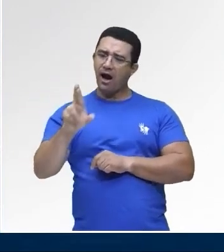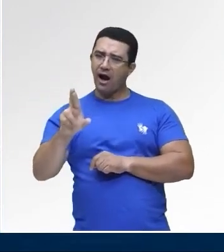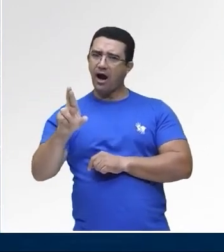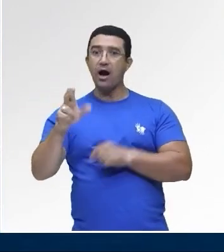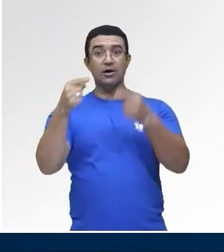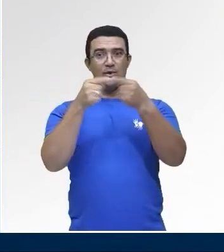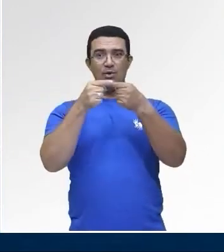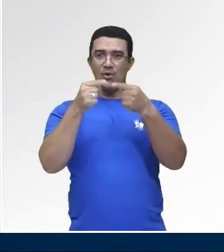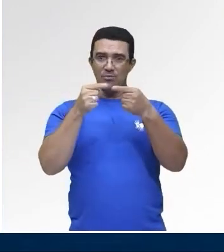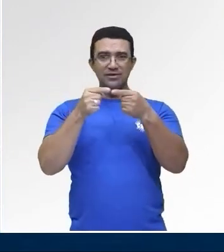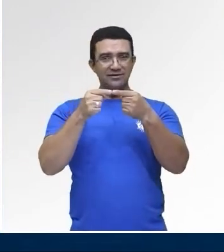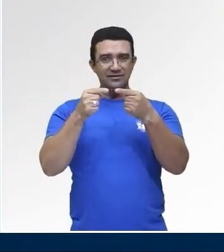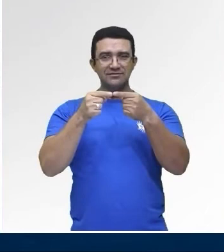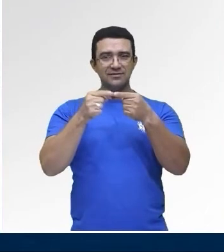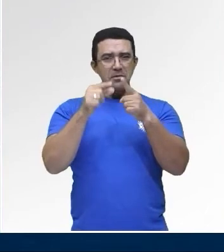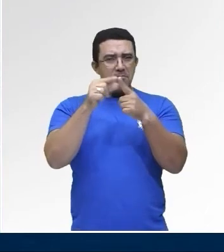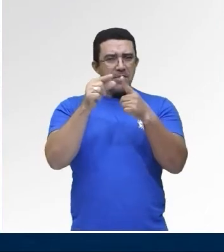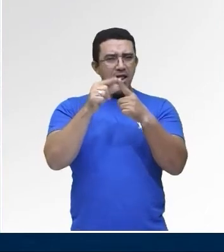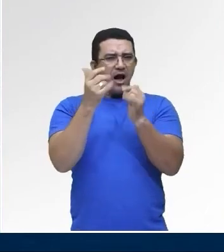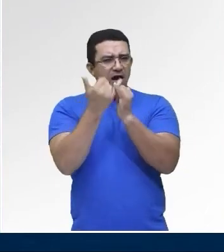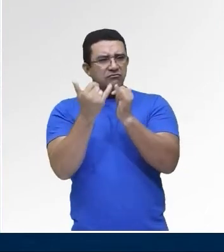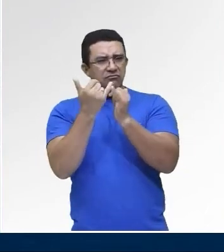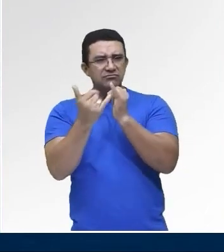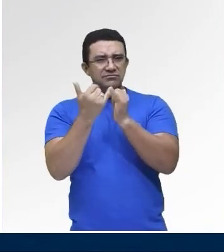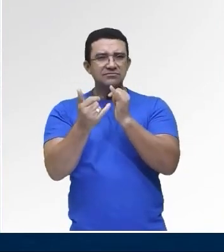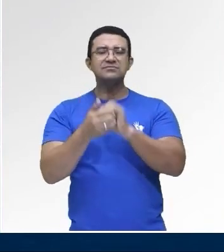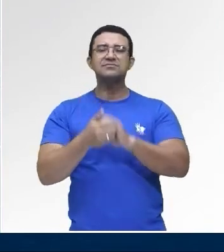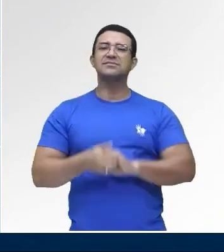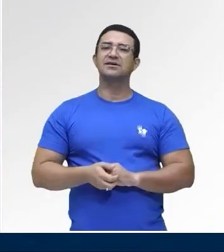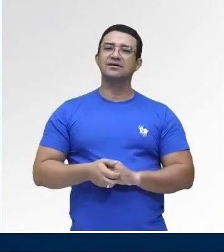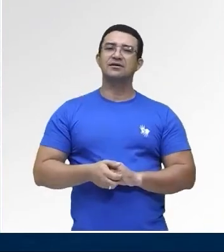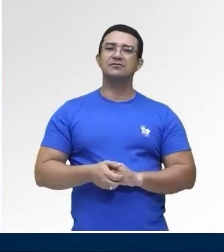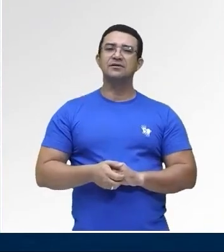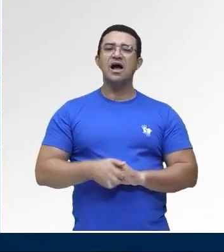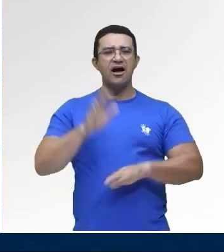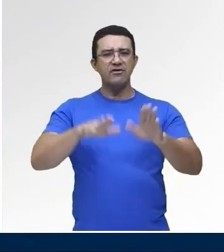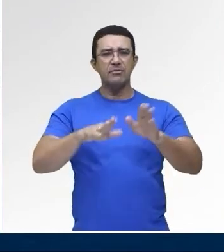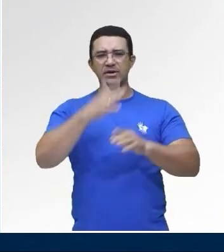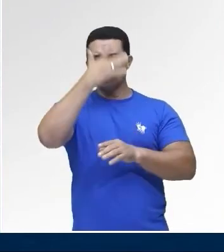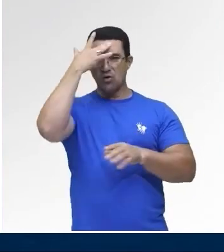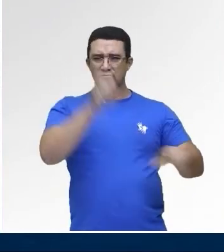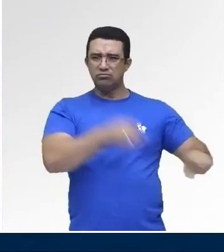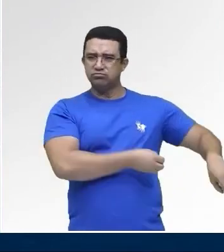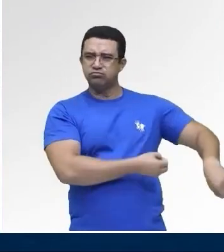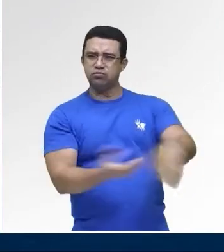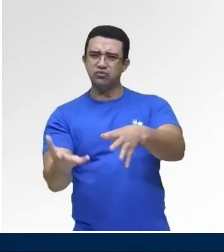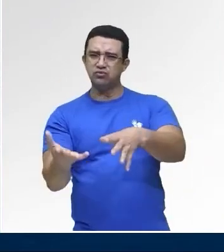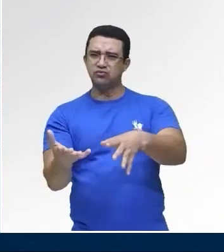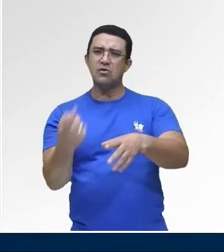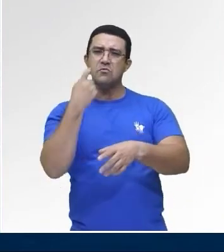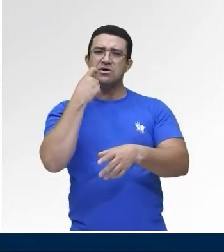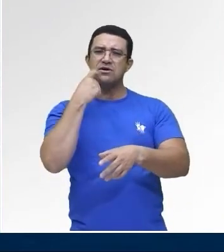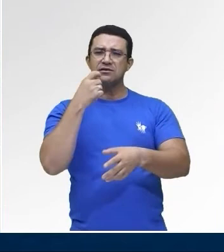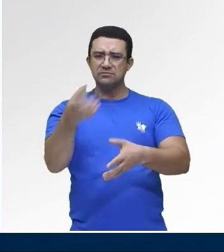né? O peixe tem um cheiro bem forte, né? Quando a gente está pescando ele exala aquele cheiro. Então, veja como